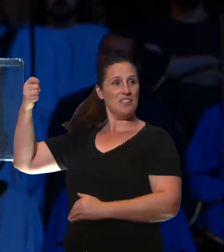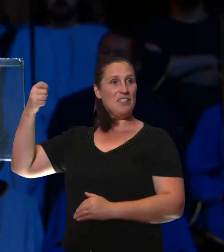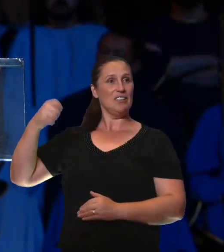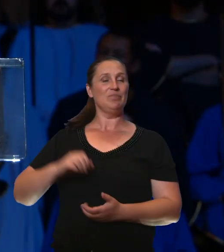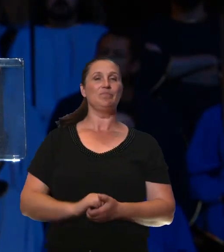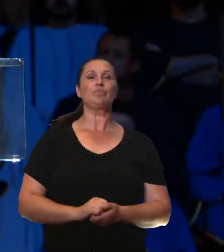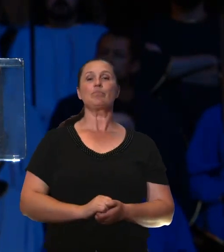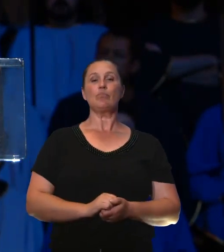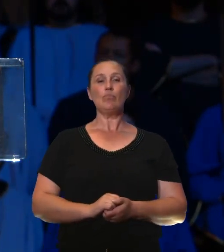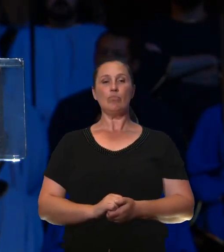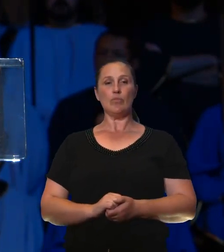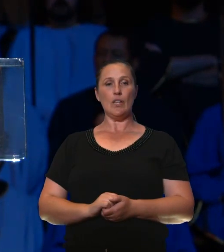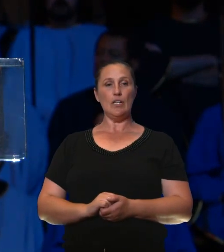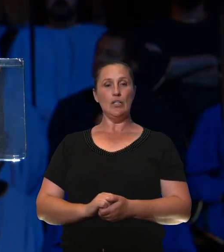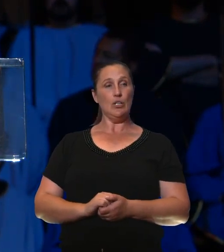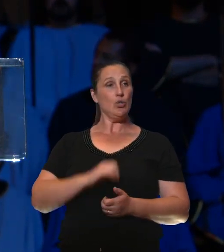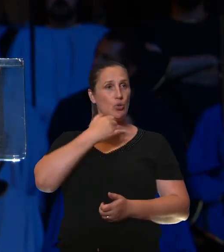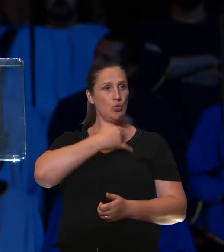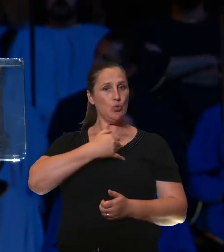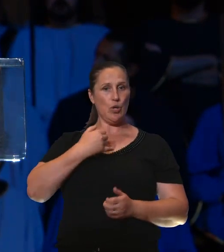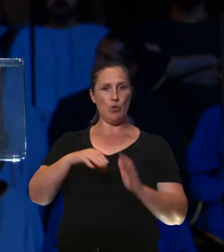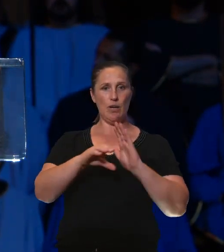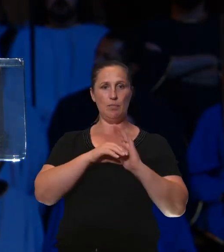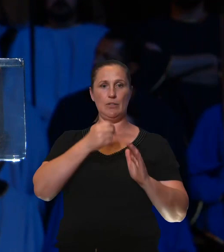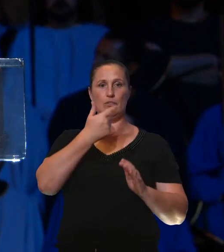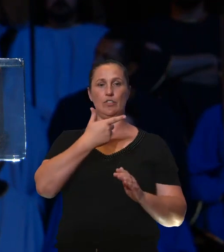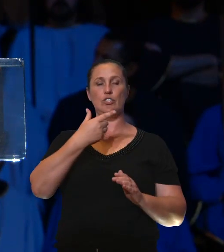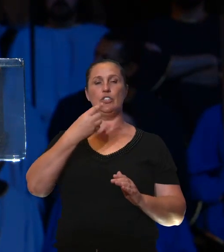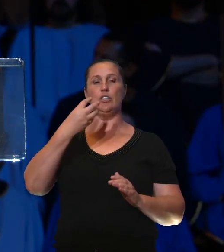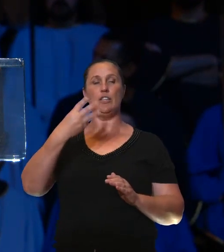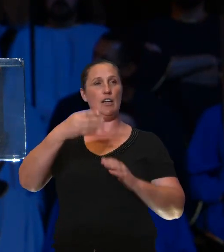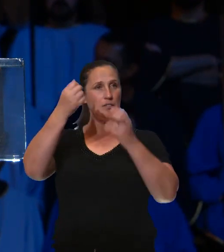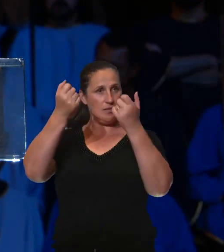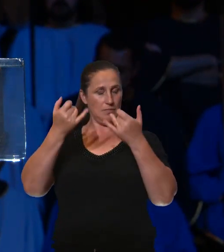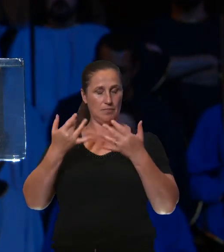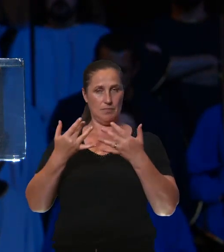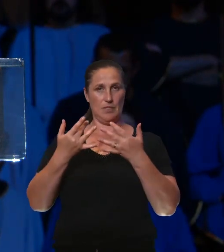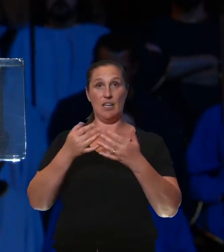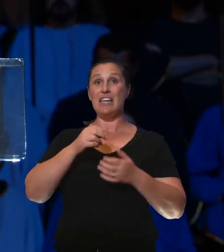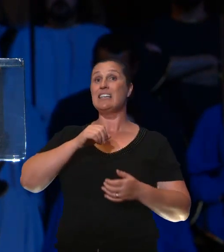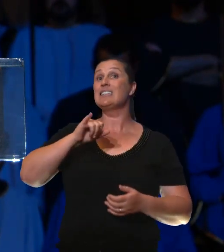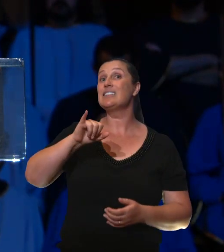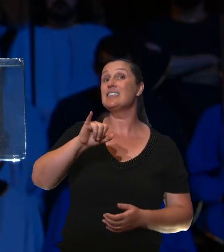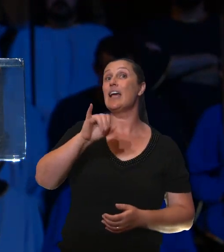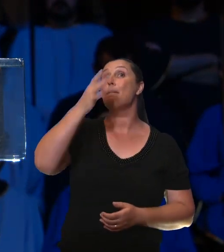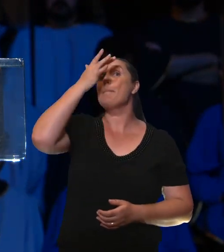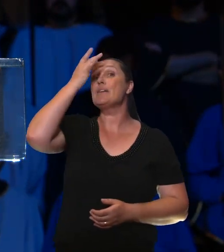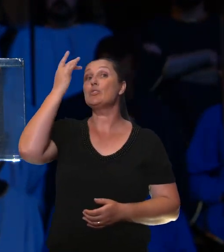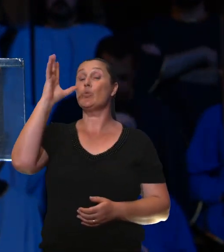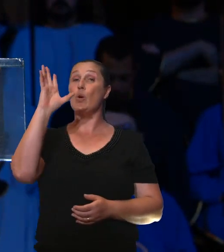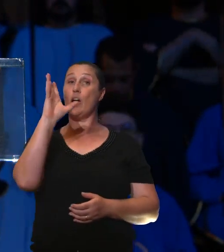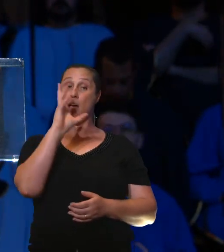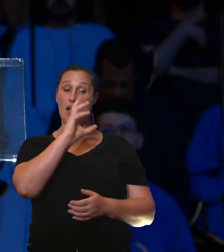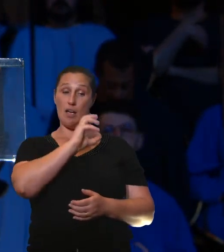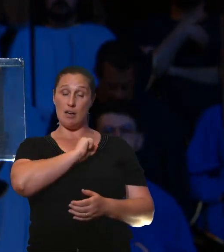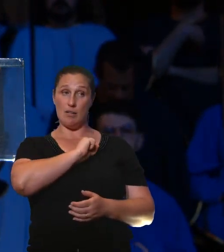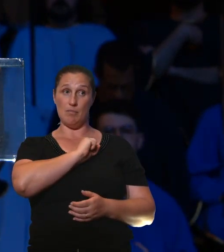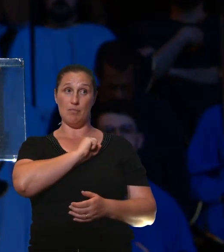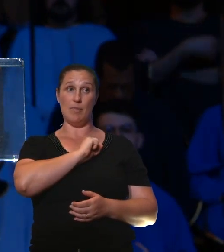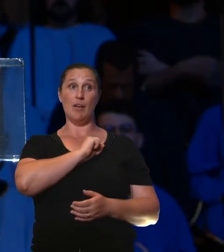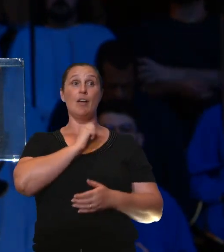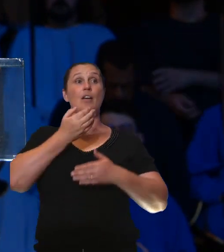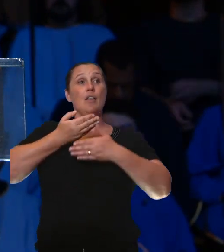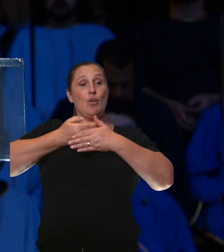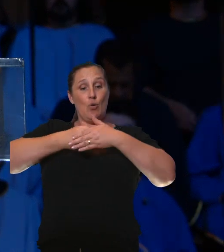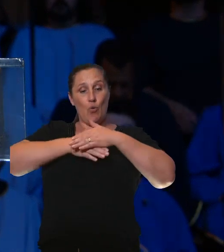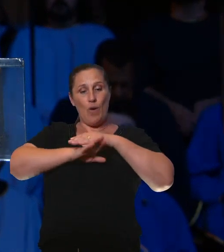o Senhor Jesus respondendo-lhes e disse: se alguém me ama, este